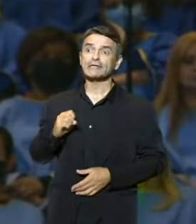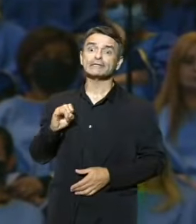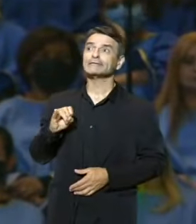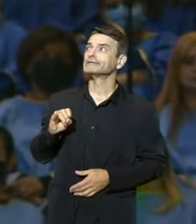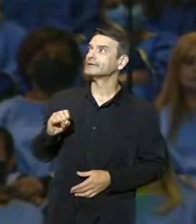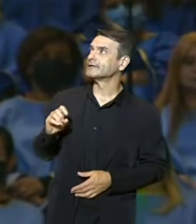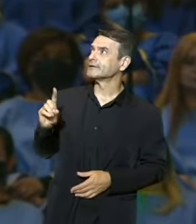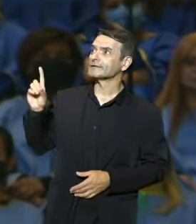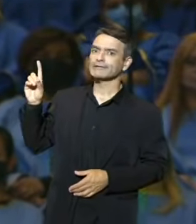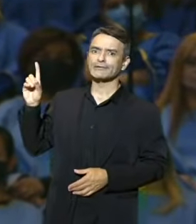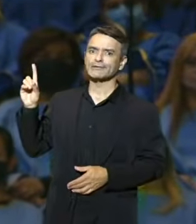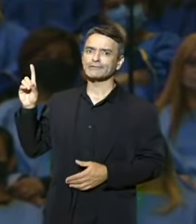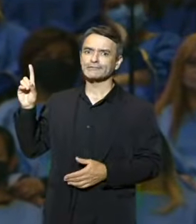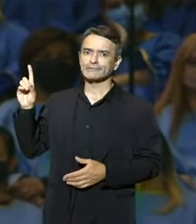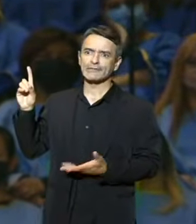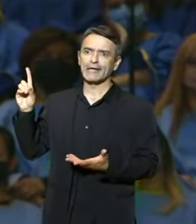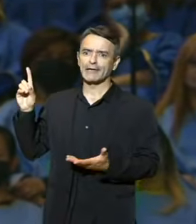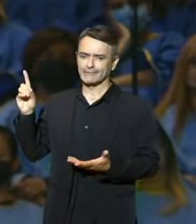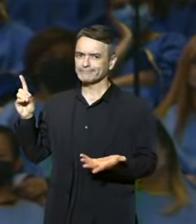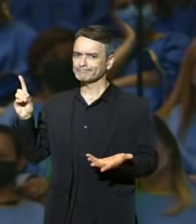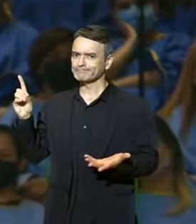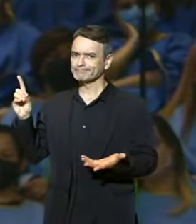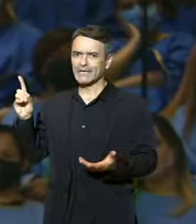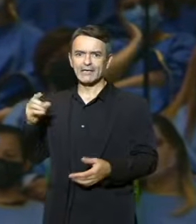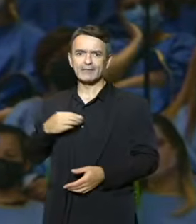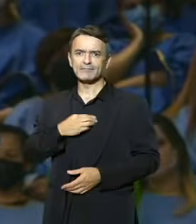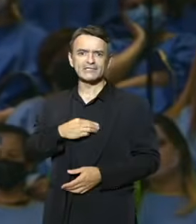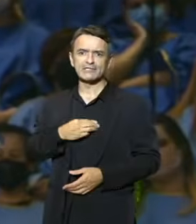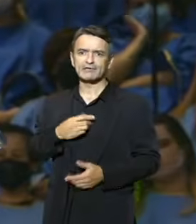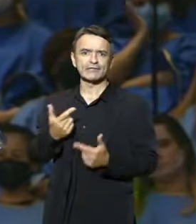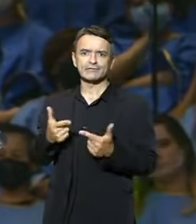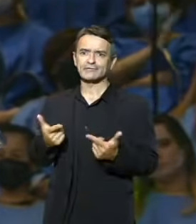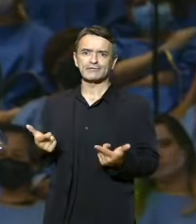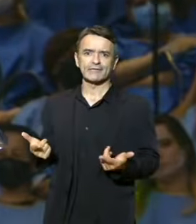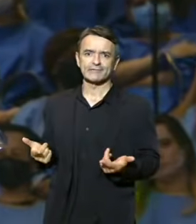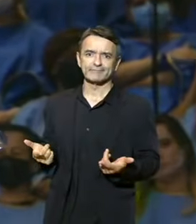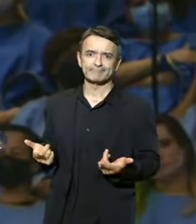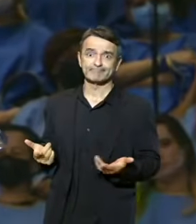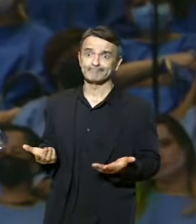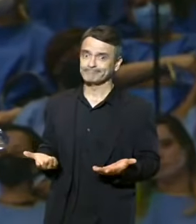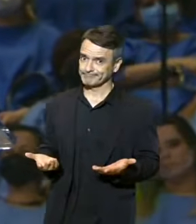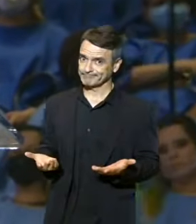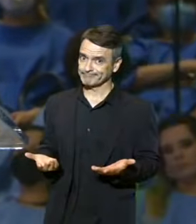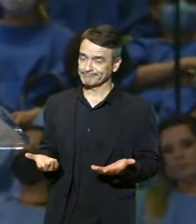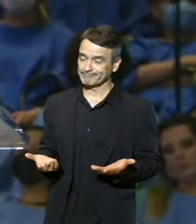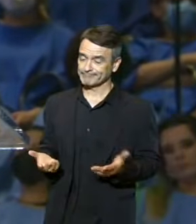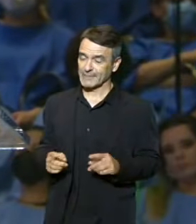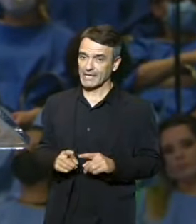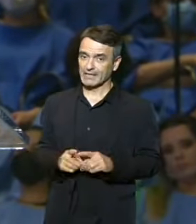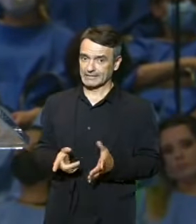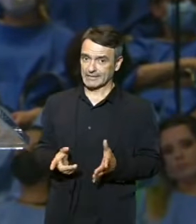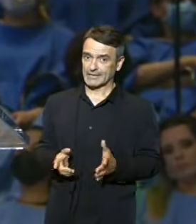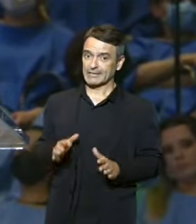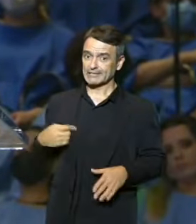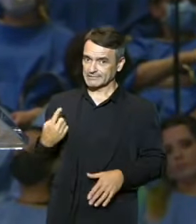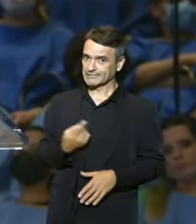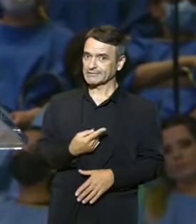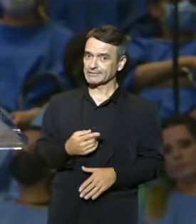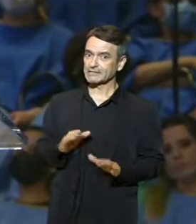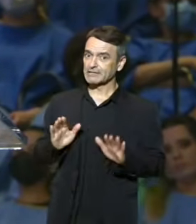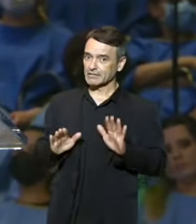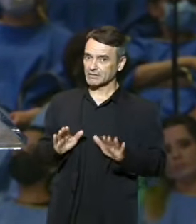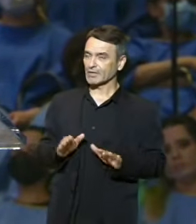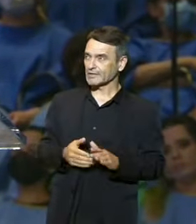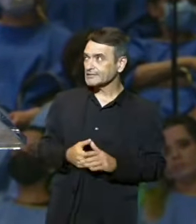Deus nos tratasse como nós merecemos ser tratados? Como nós o tratamos tantas e tantas vezes.